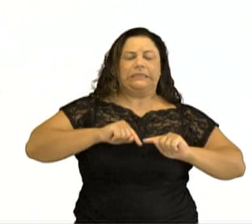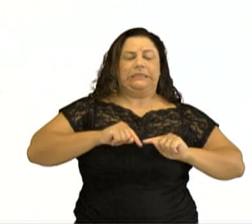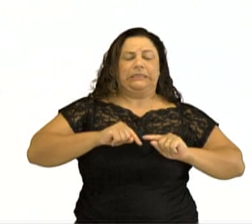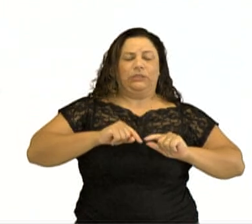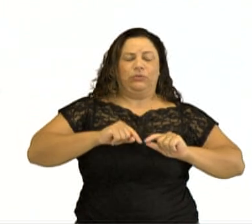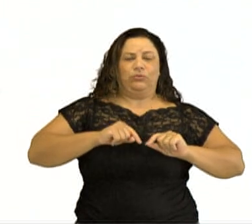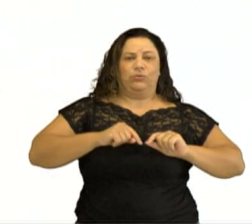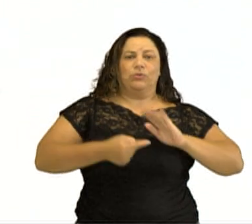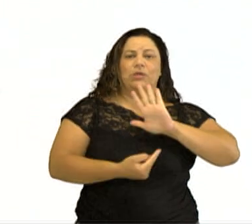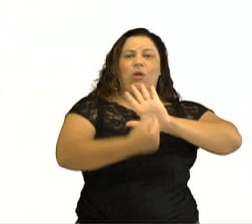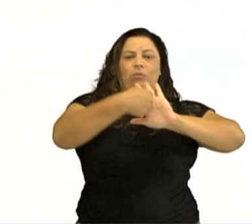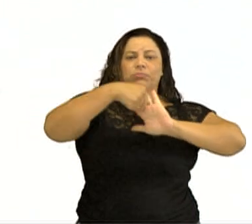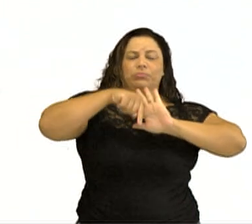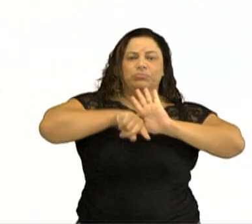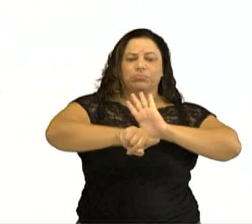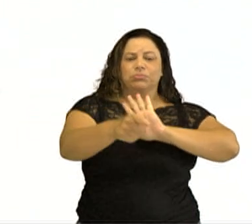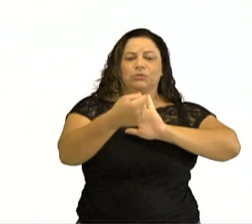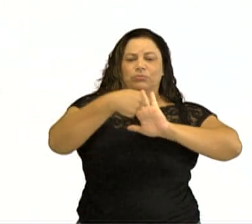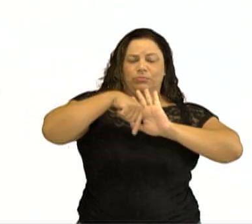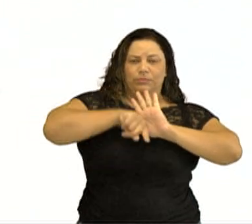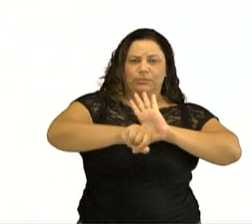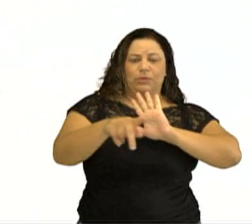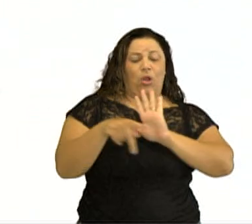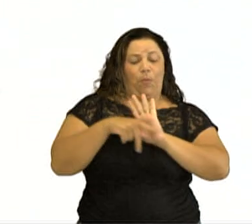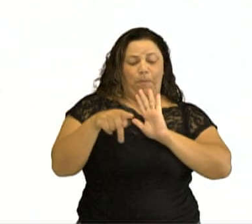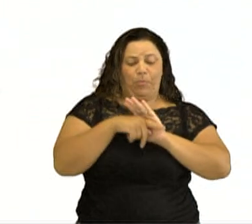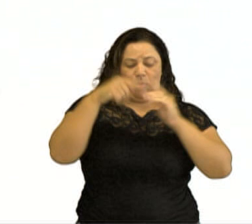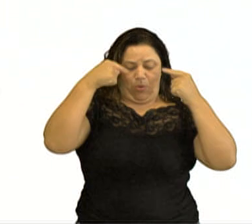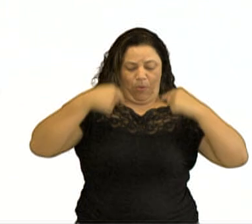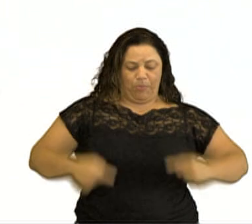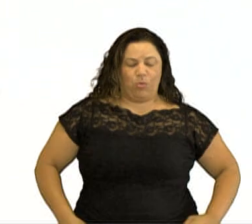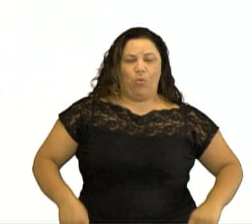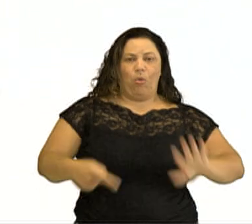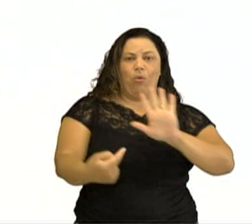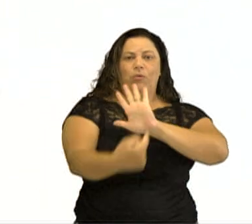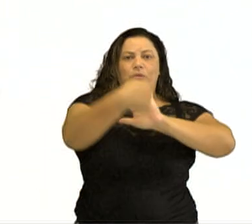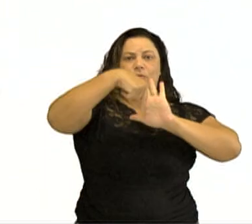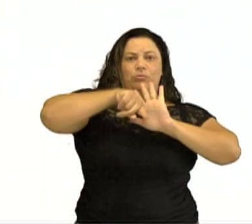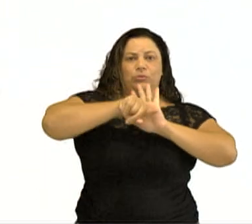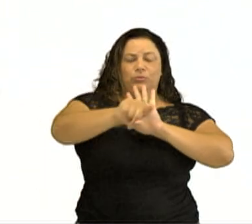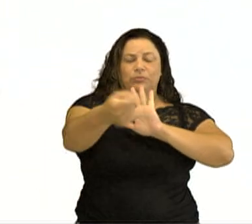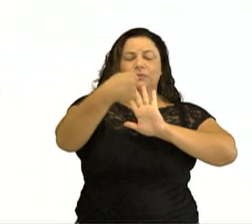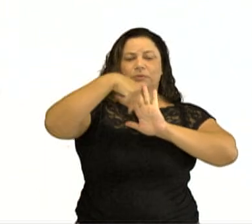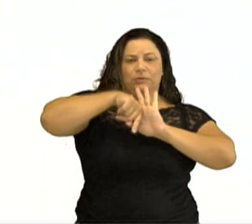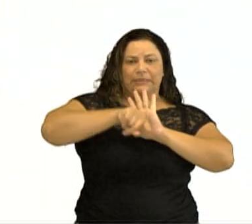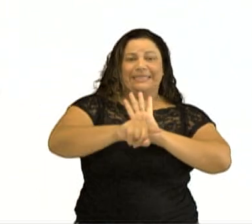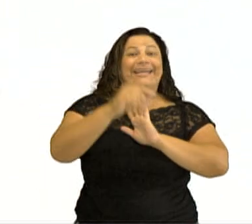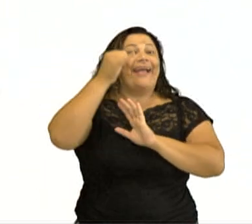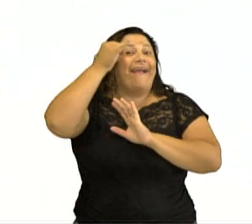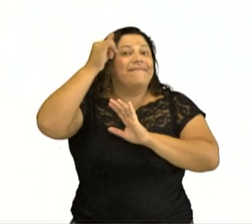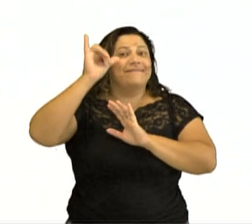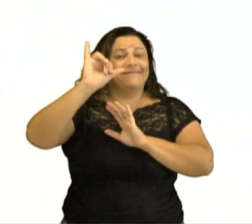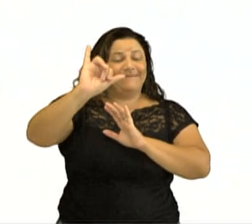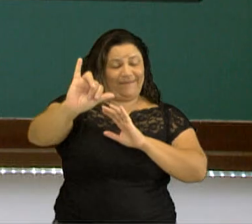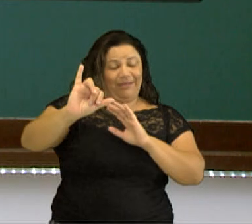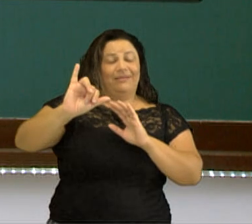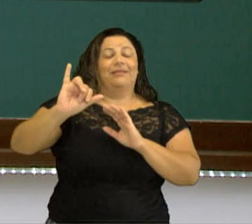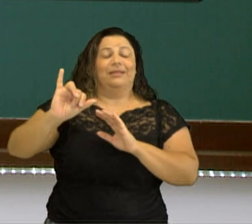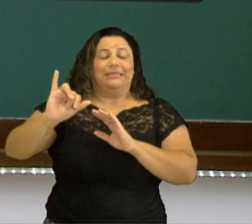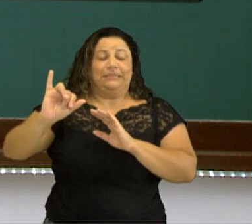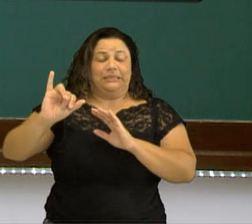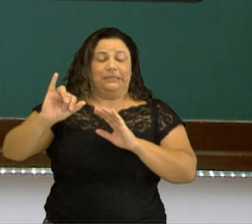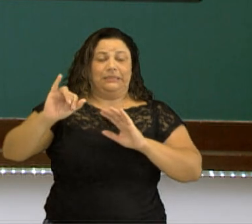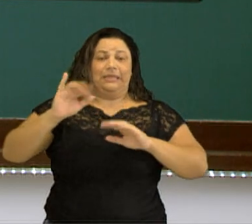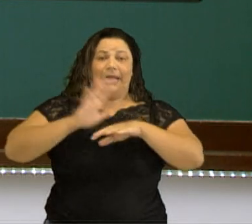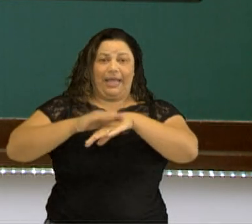produz anticorpos, o que vai prevenir você de desenvolver a doença que esse micro-organismo poderia causar se você não